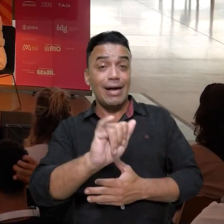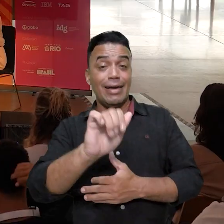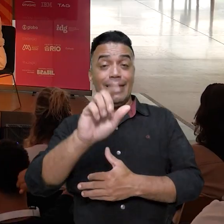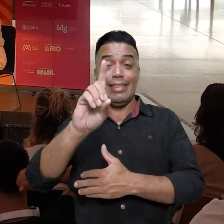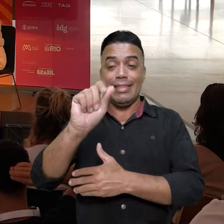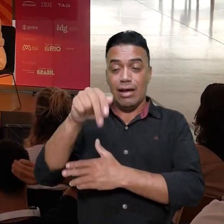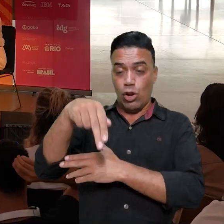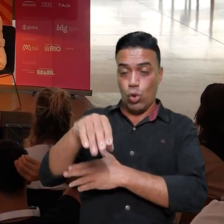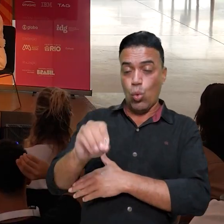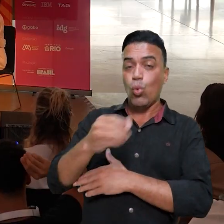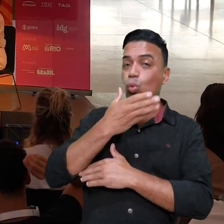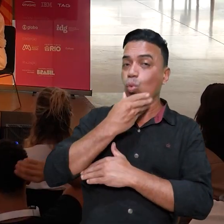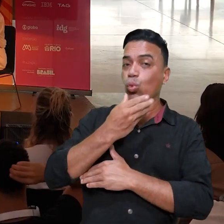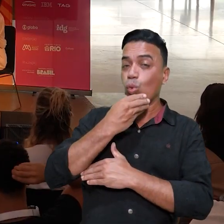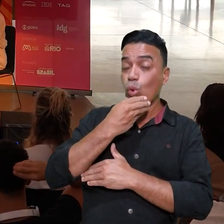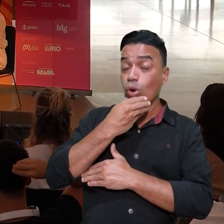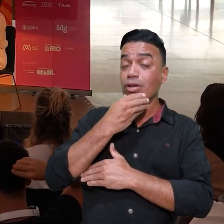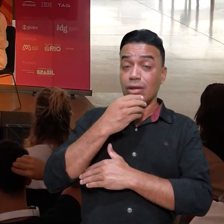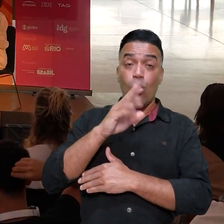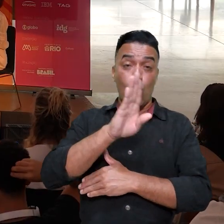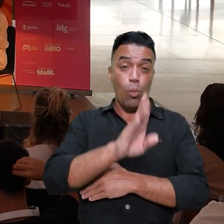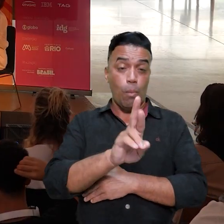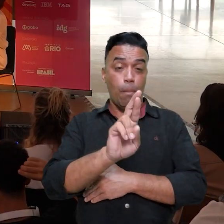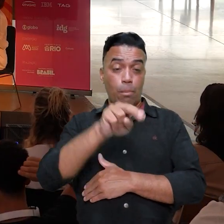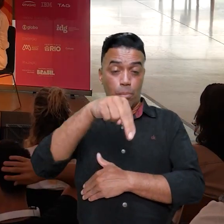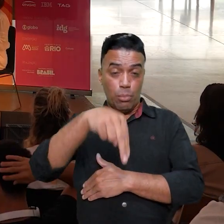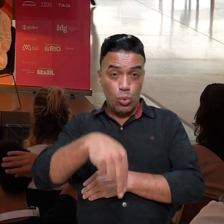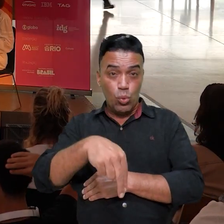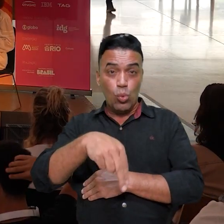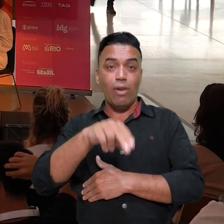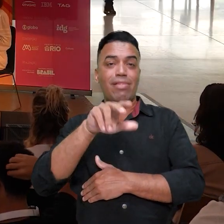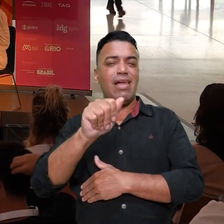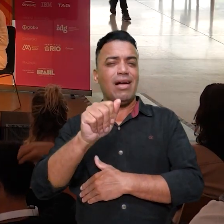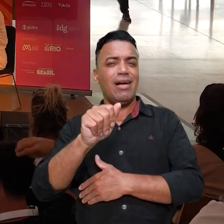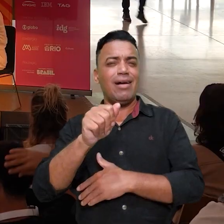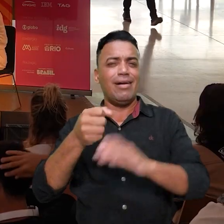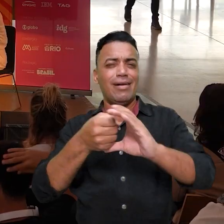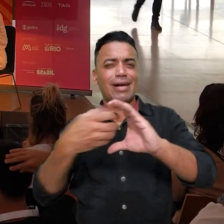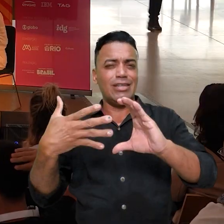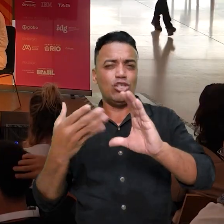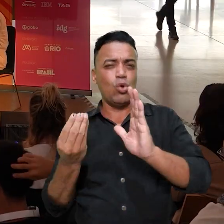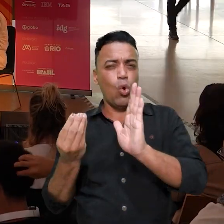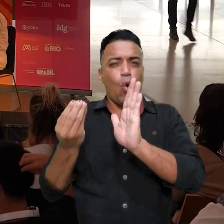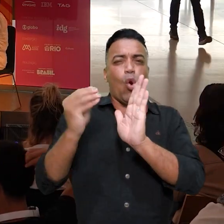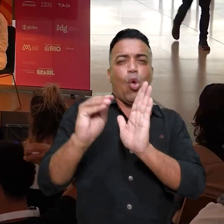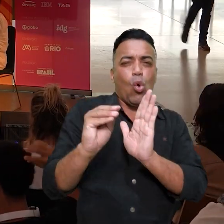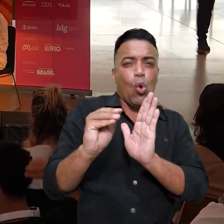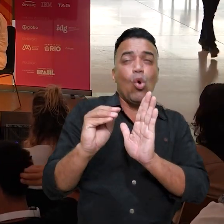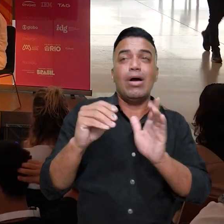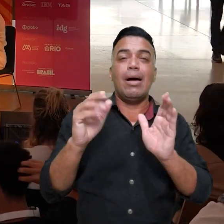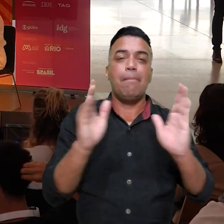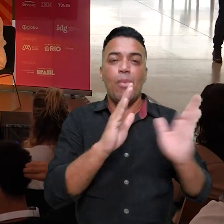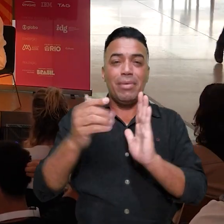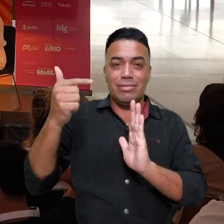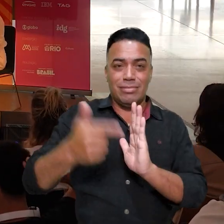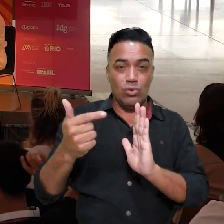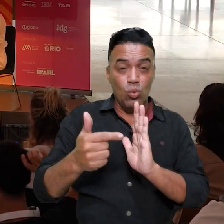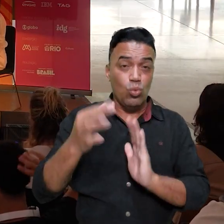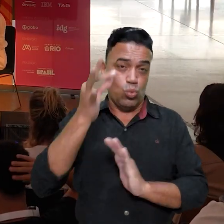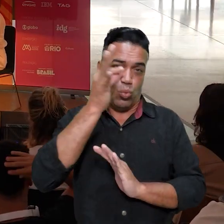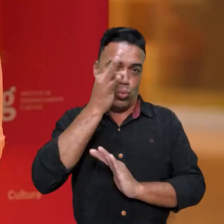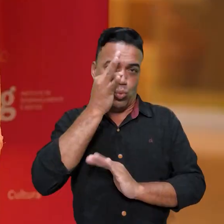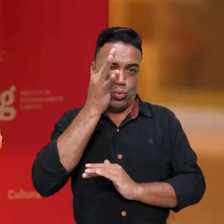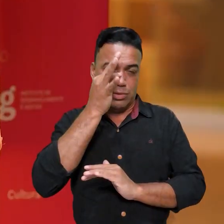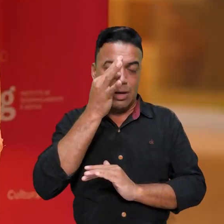partir daí, da fala da Bruna agora, porque ela trouxe um elemento que me parece que está aqui nesse segundo momento da